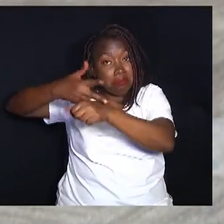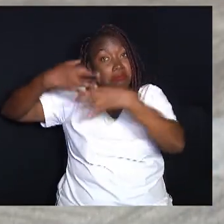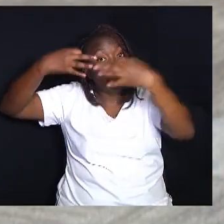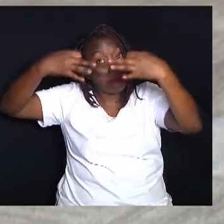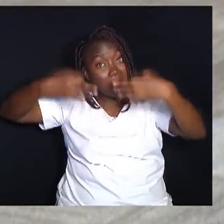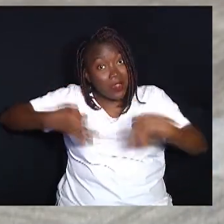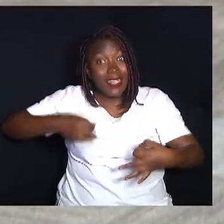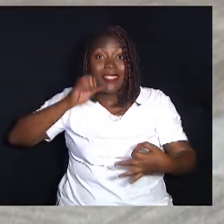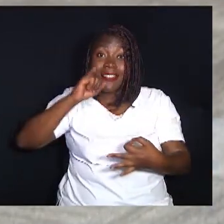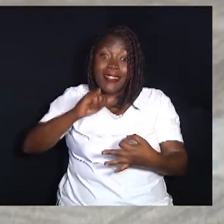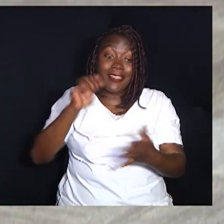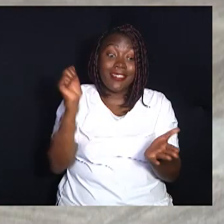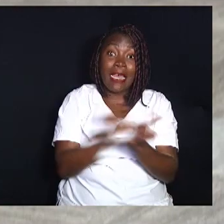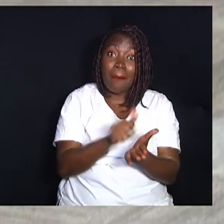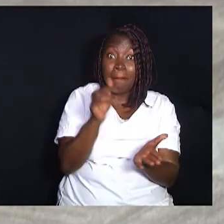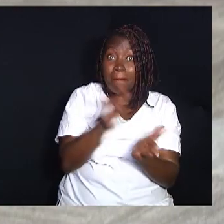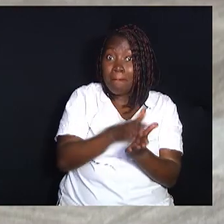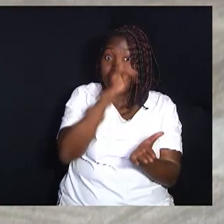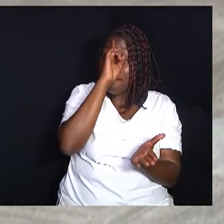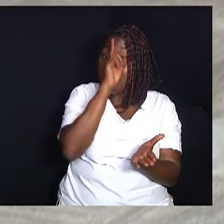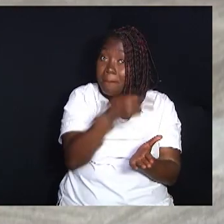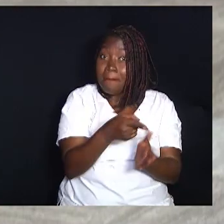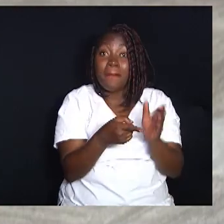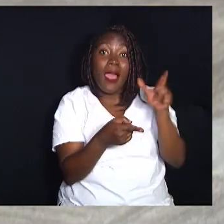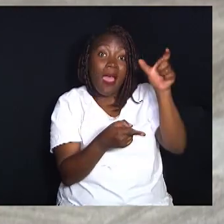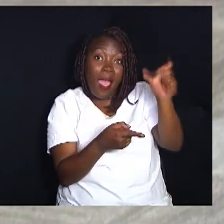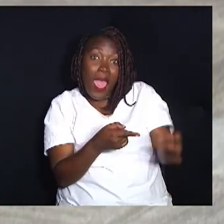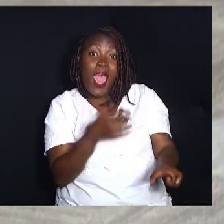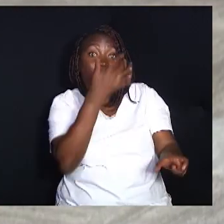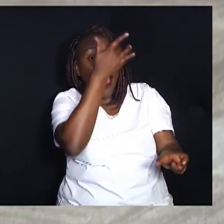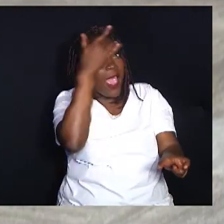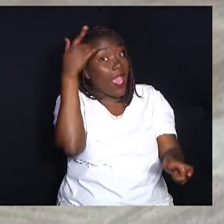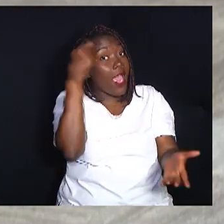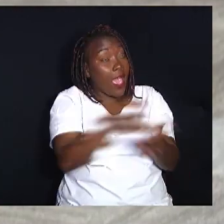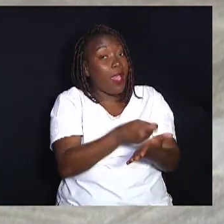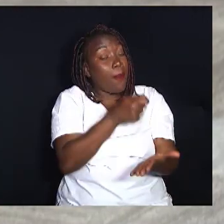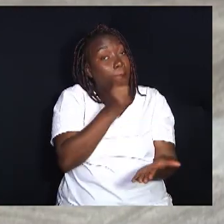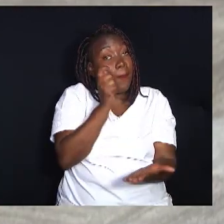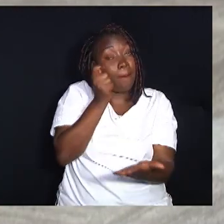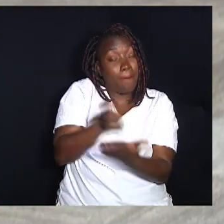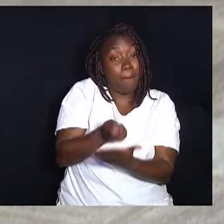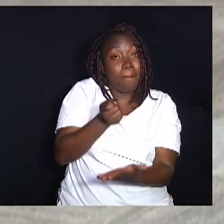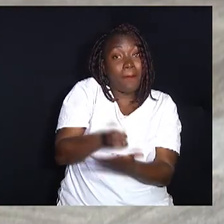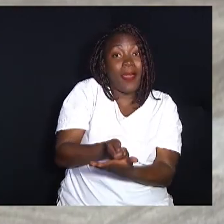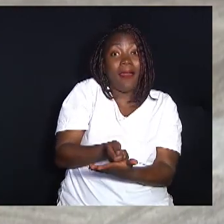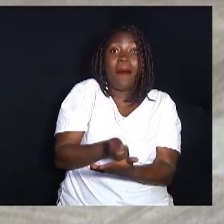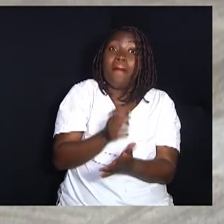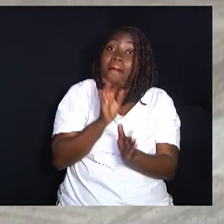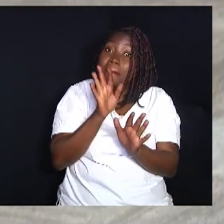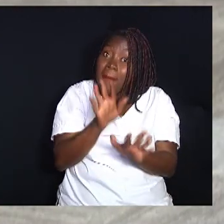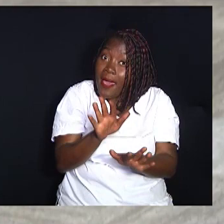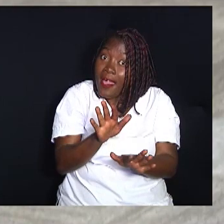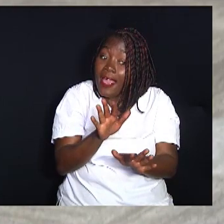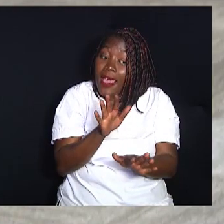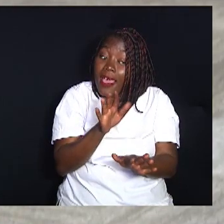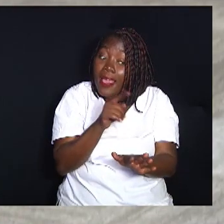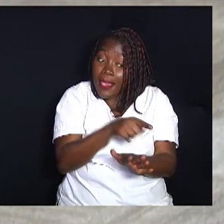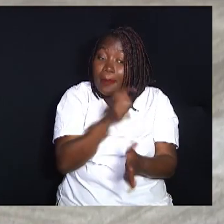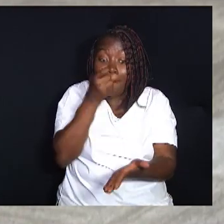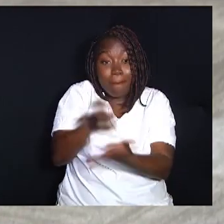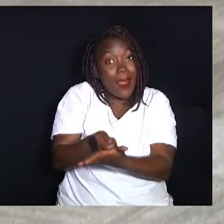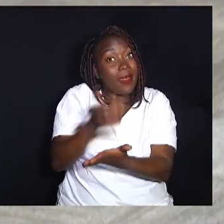multa, o cidadão ele é obrigado realmente a pagar, mas ele paga sabendo que aquele radar